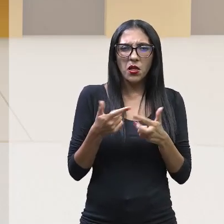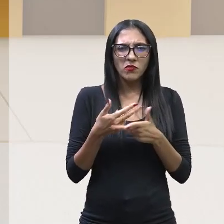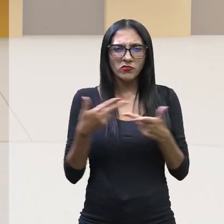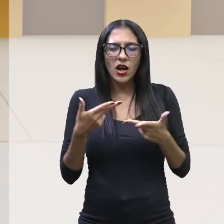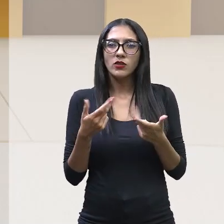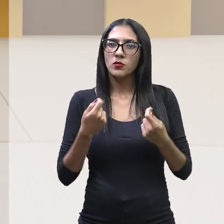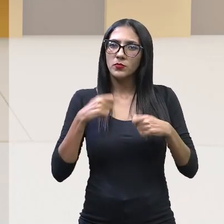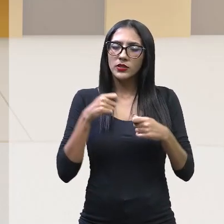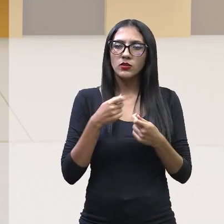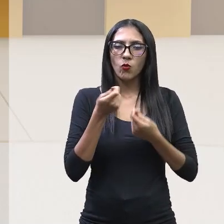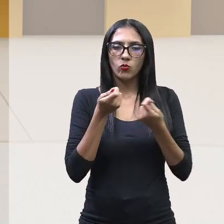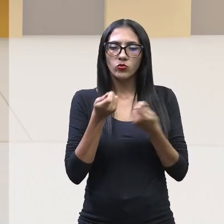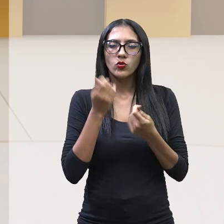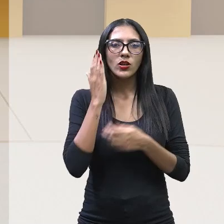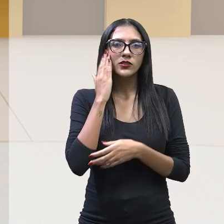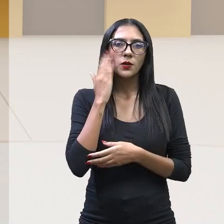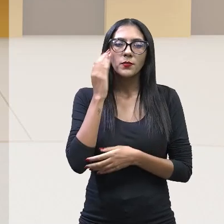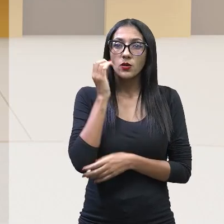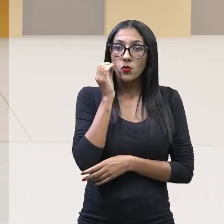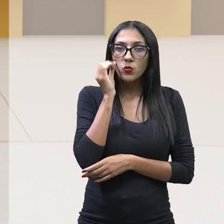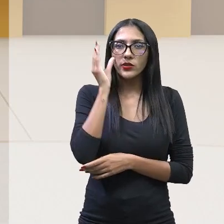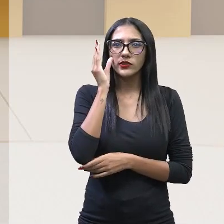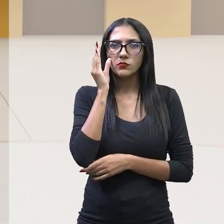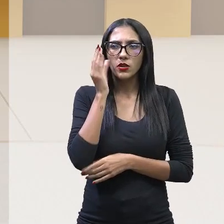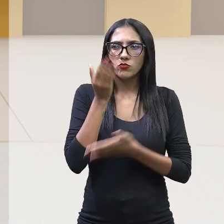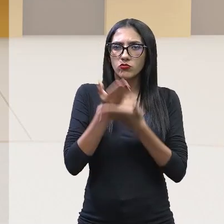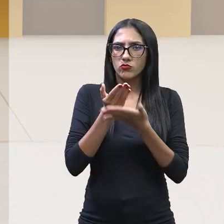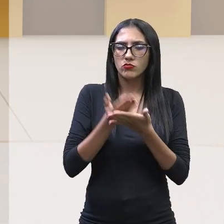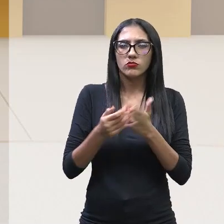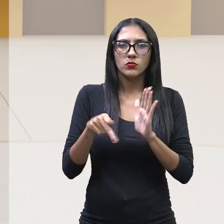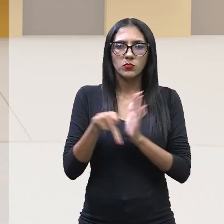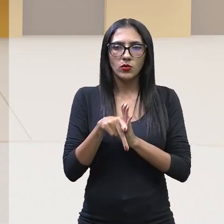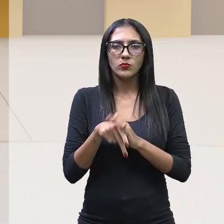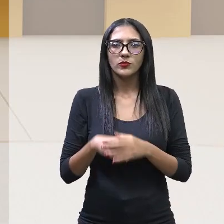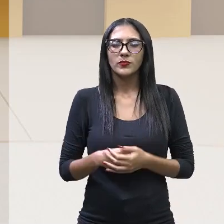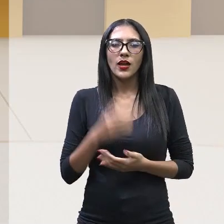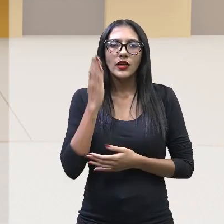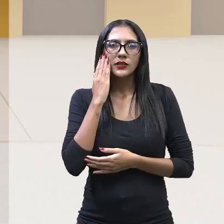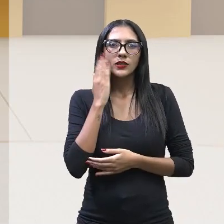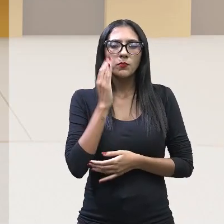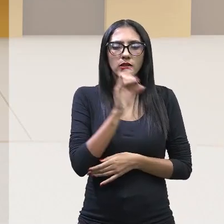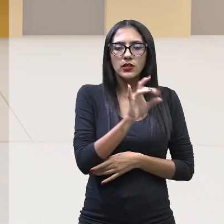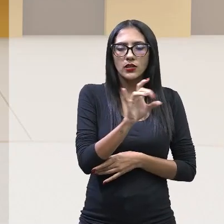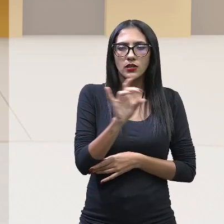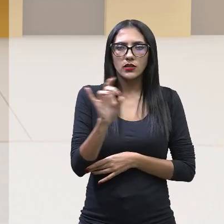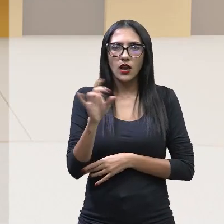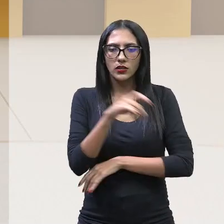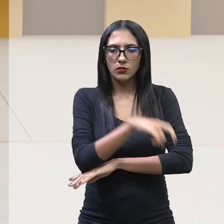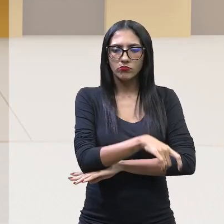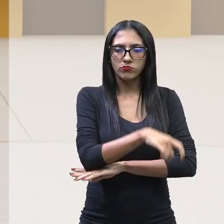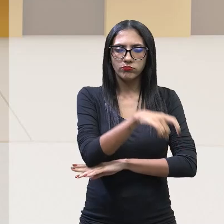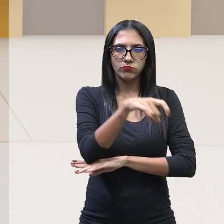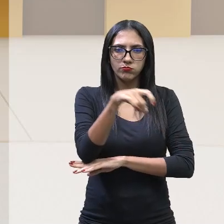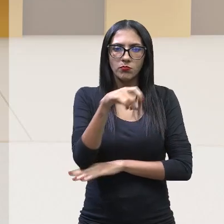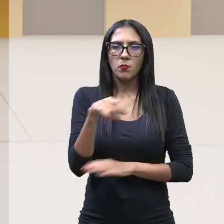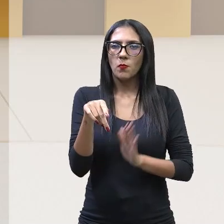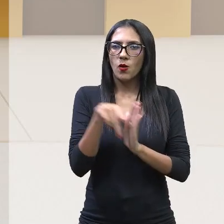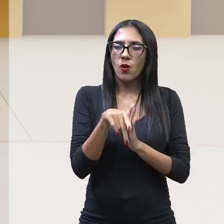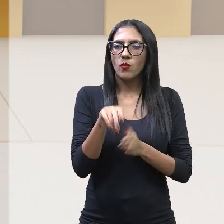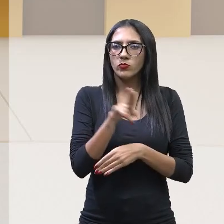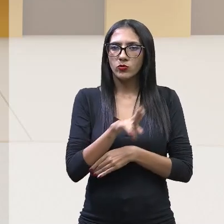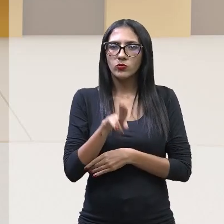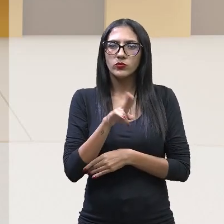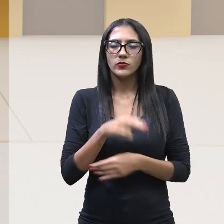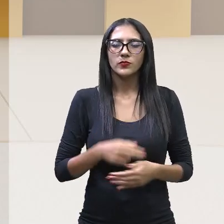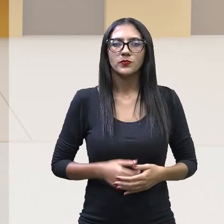professor, lidar. Tem que ter uma formação específica, isso, né? Operar cada máquina que vai estar ali envolvida no processo.